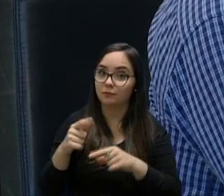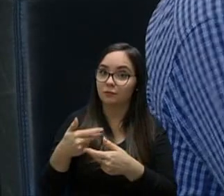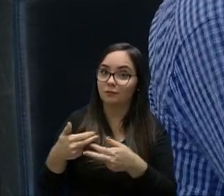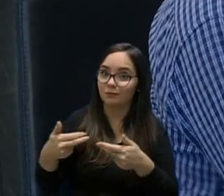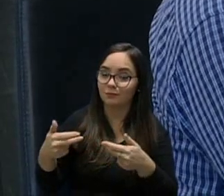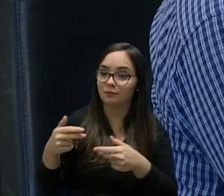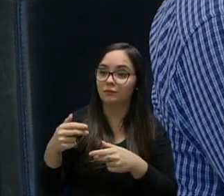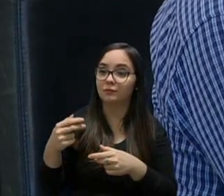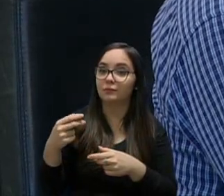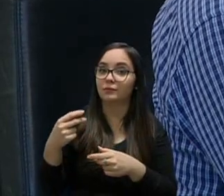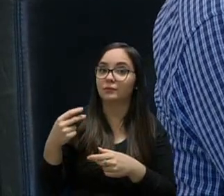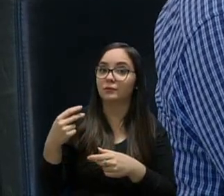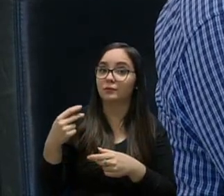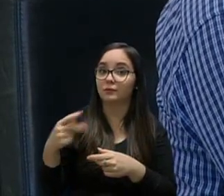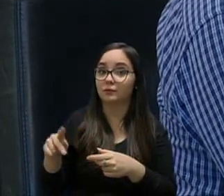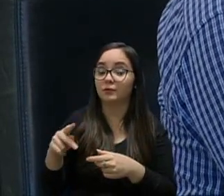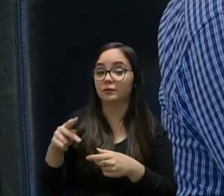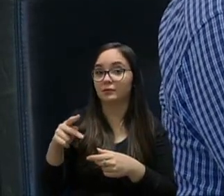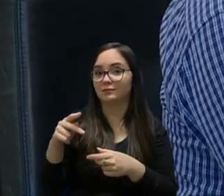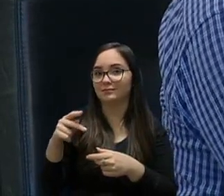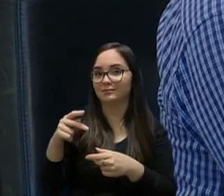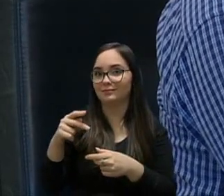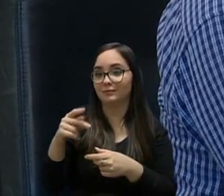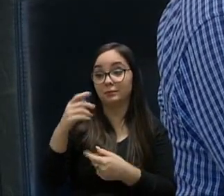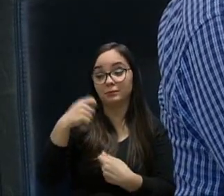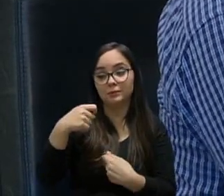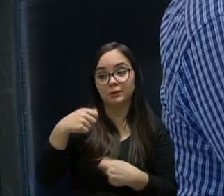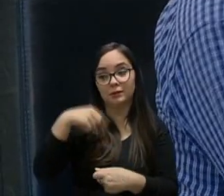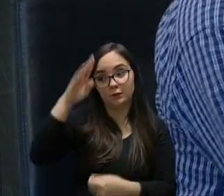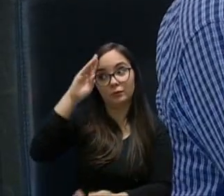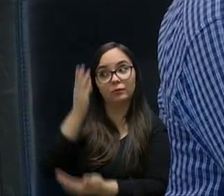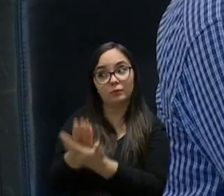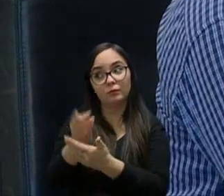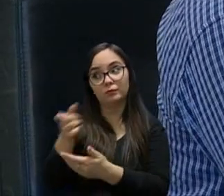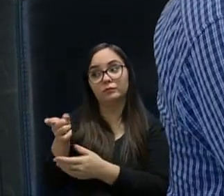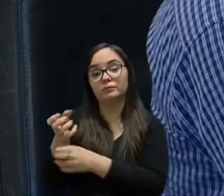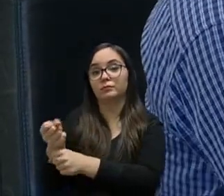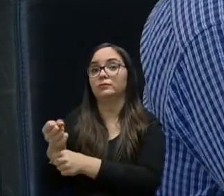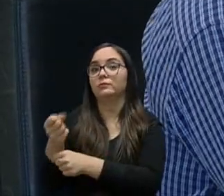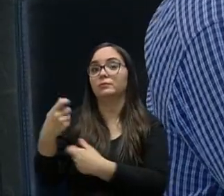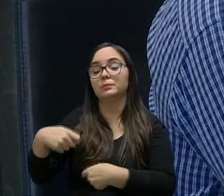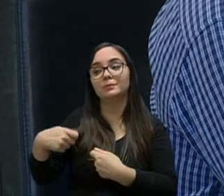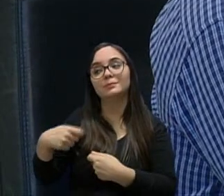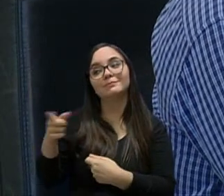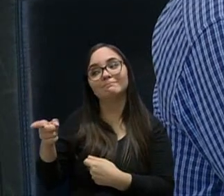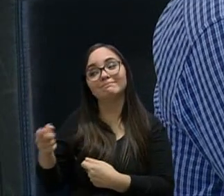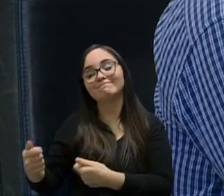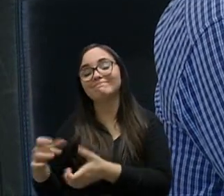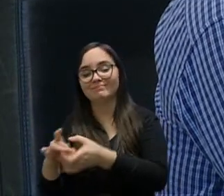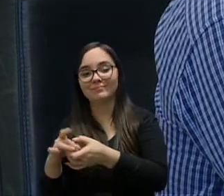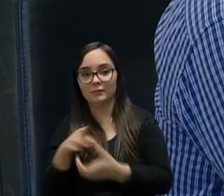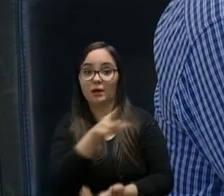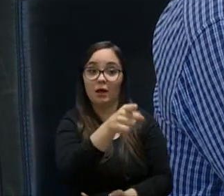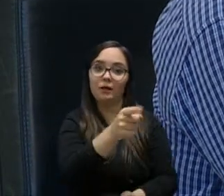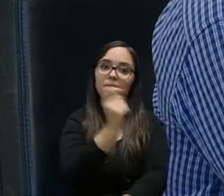de confiança do médico que vai operar e que a paciente segurada apague a parte